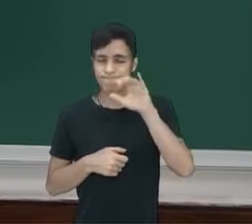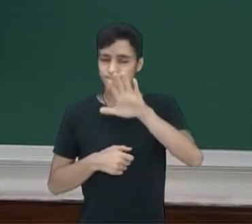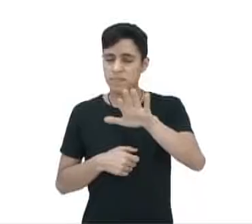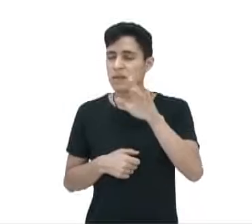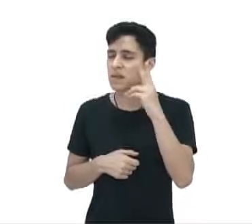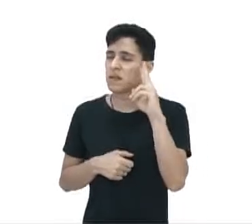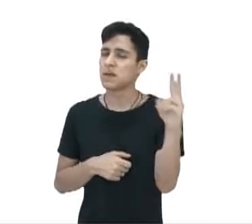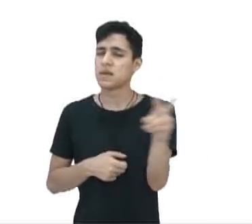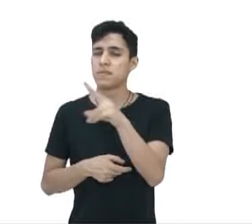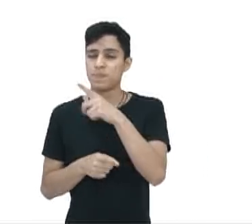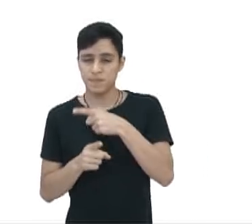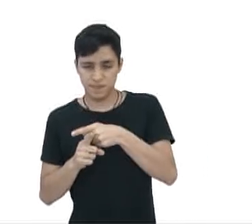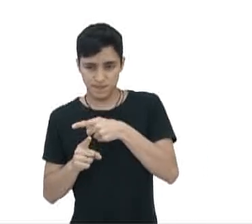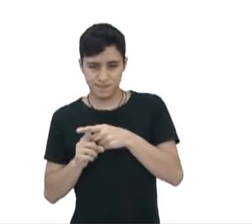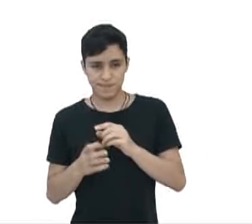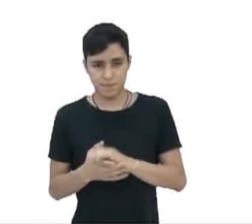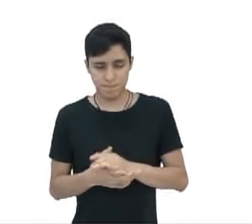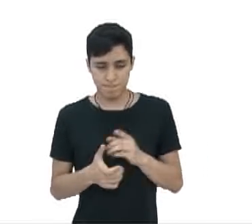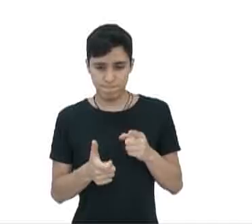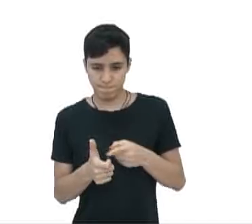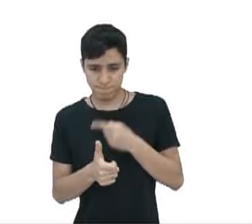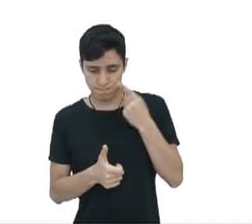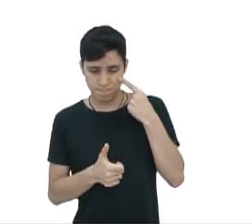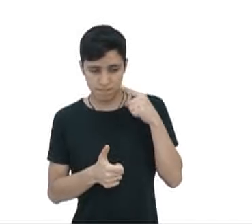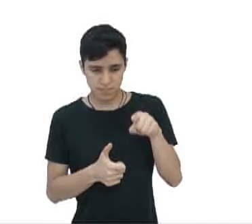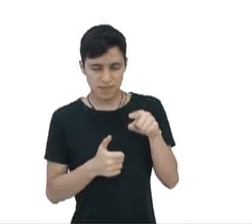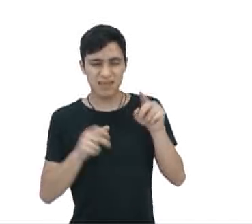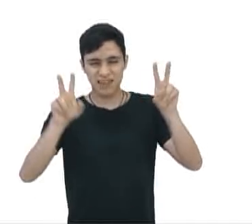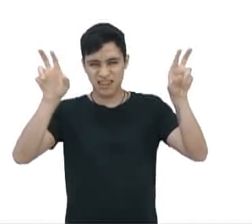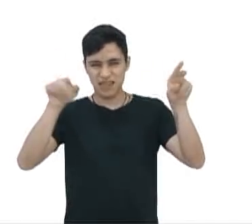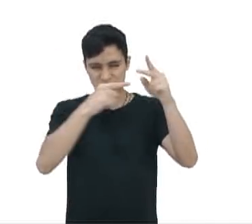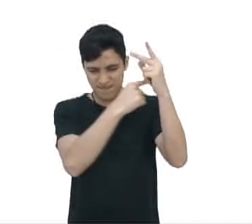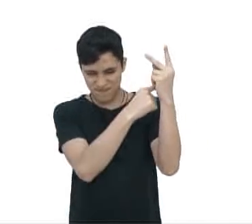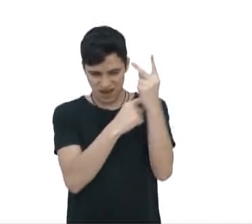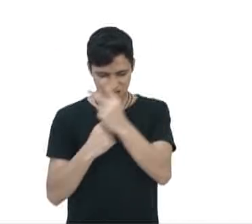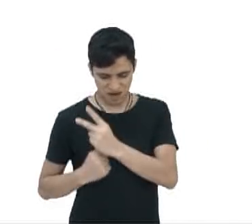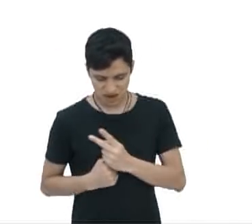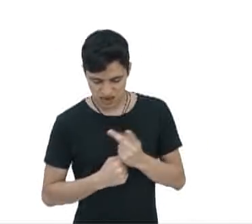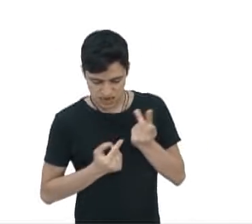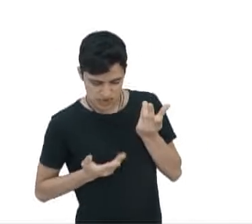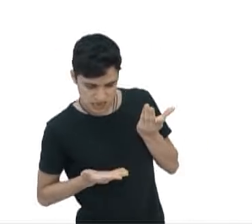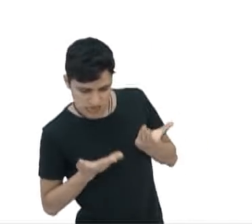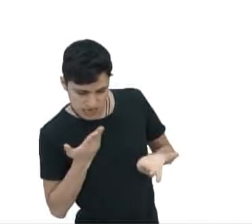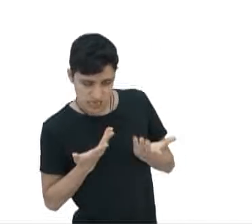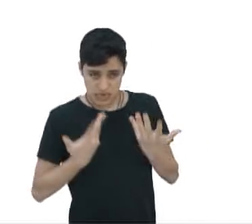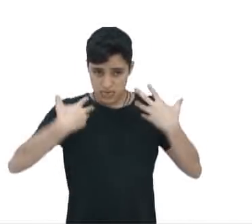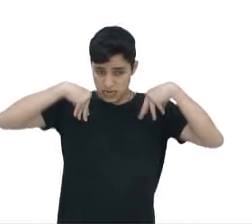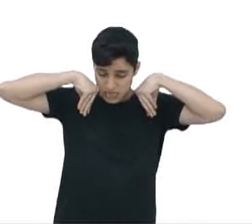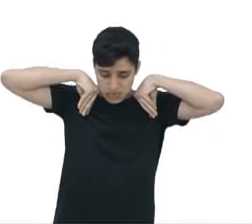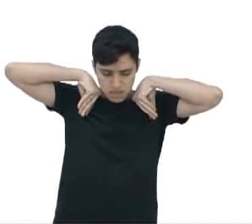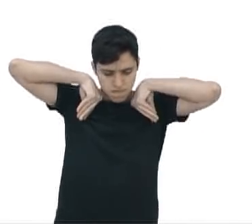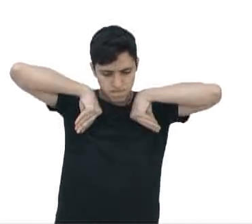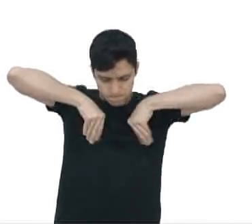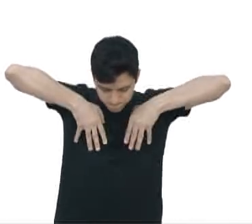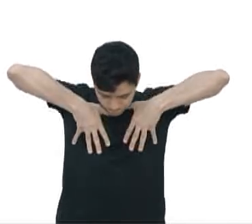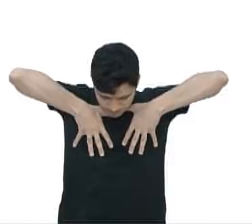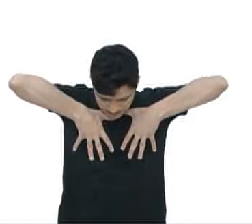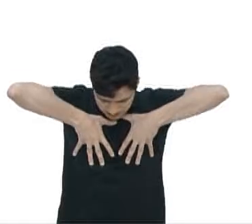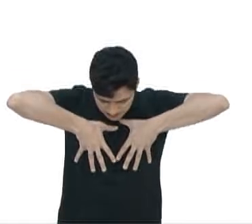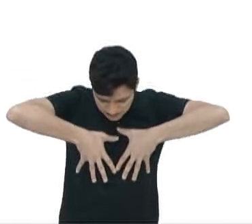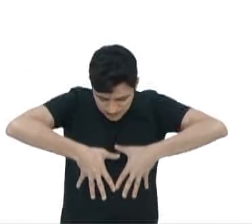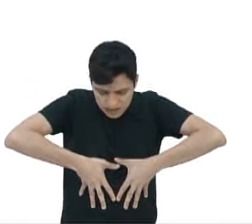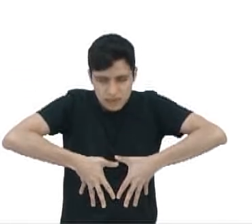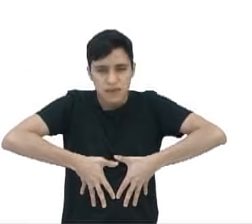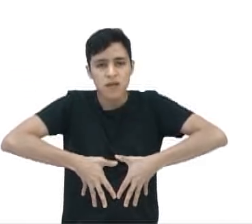olhadinha por quê? Então, primeiro, essa manutenção, esse equilíbrio aí do ambiente interno, né, quer dizer, lá das